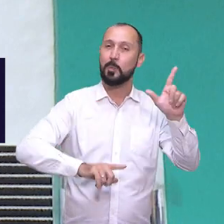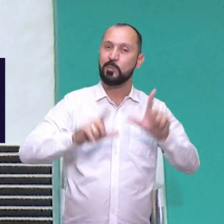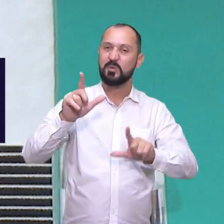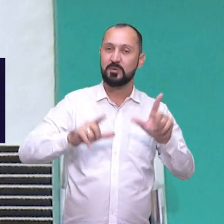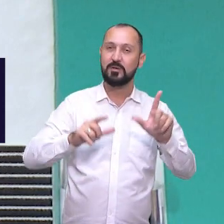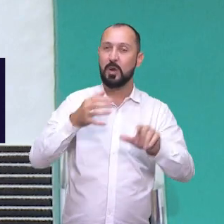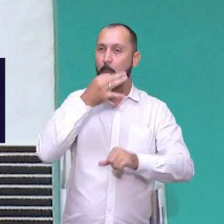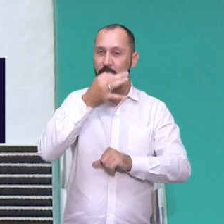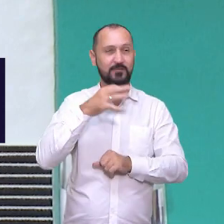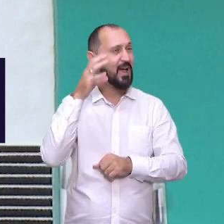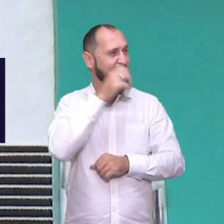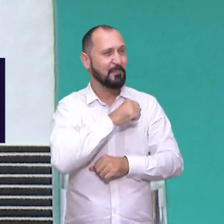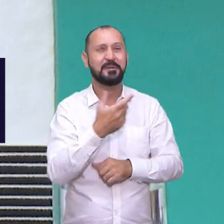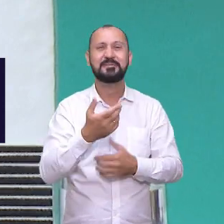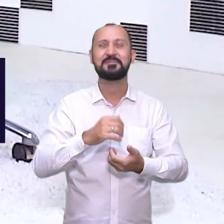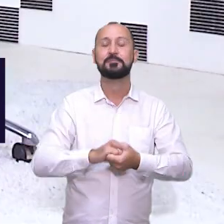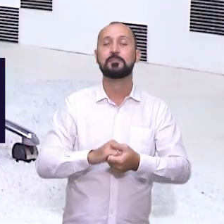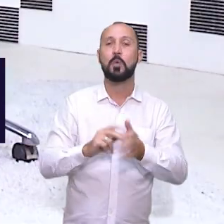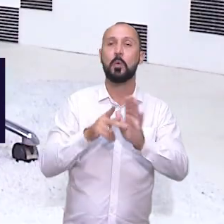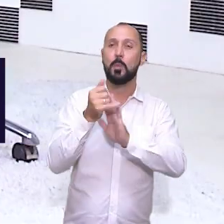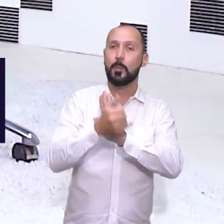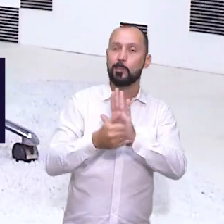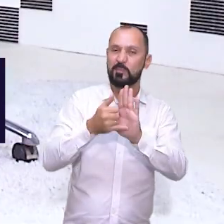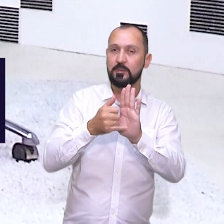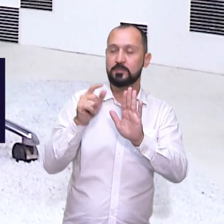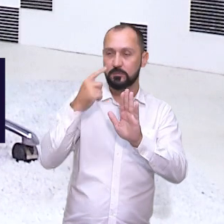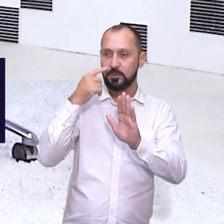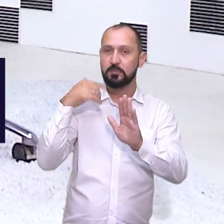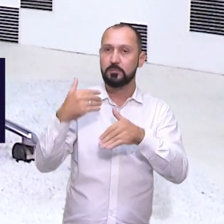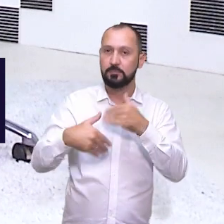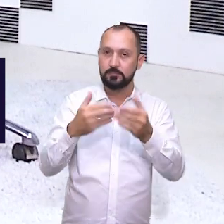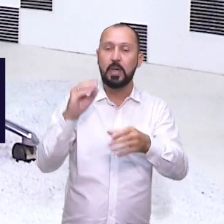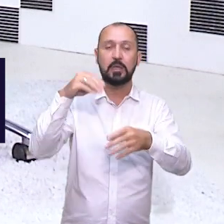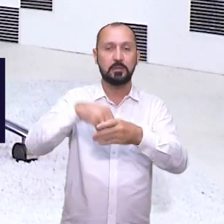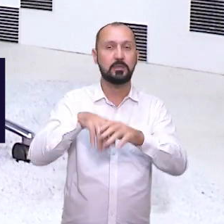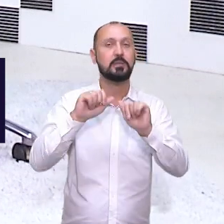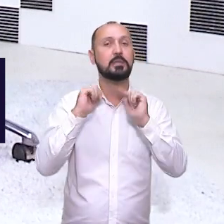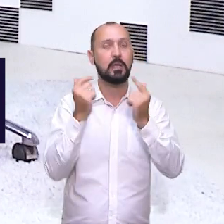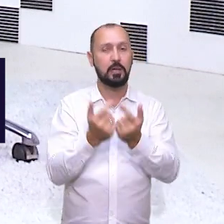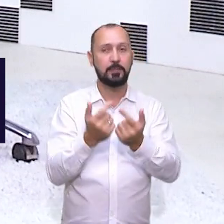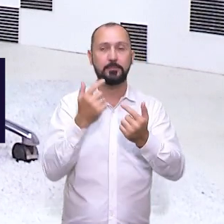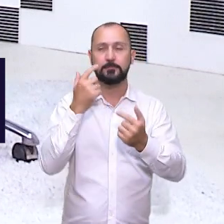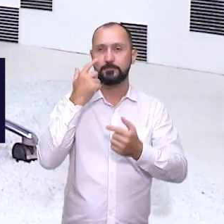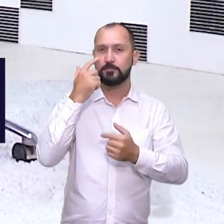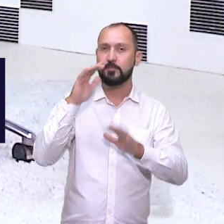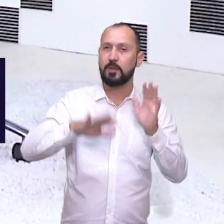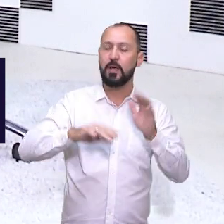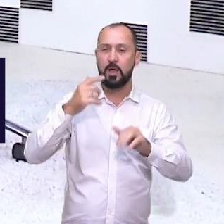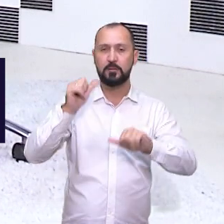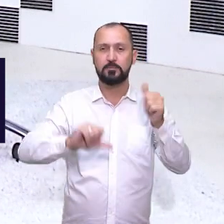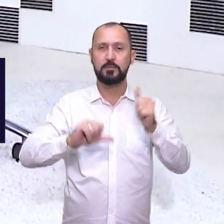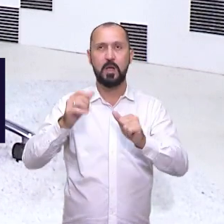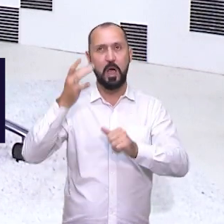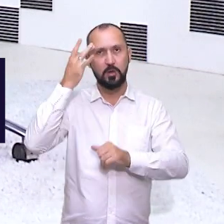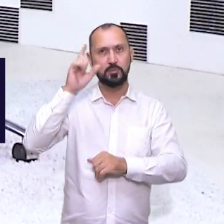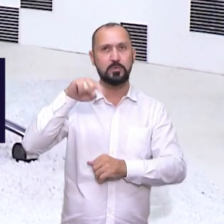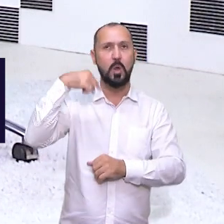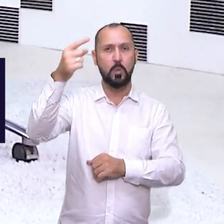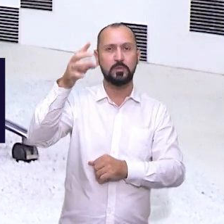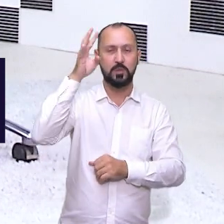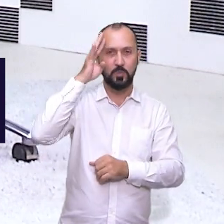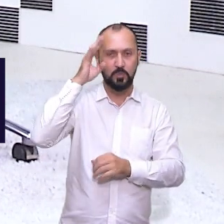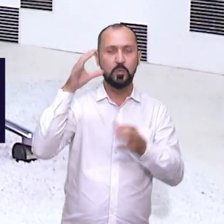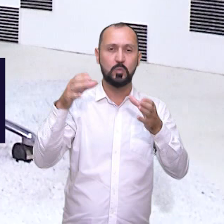assim encerrando aqui o Considerações. Passou rápido, Passou né? rápido. O projeto do senhor está tramitando na casa? Está tramitando, isso. Deve estar